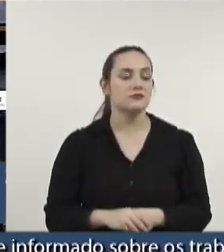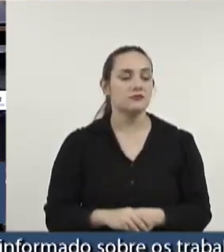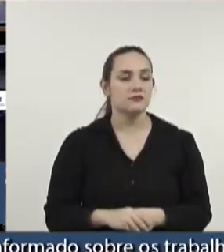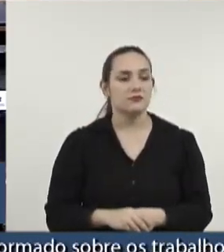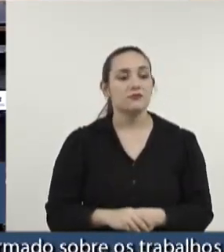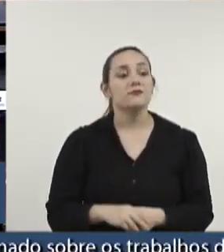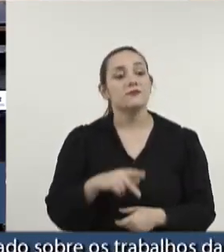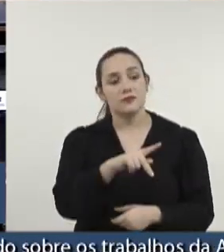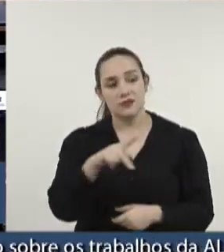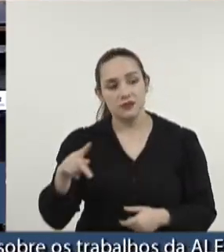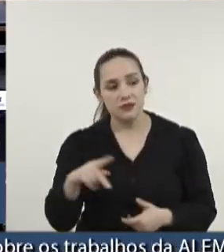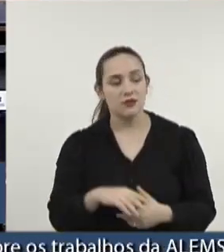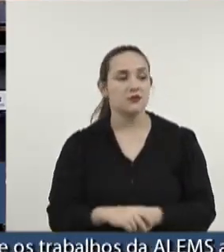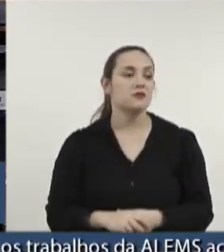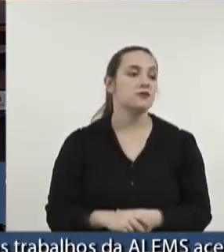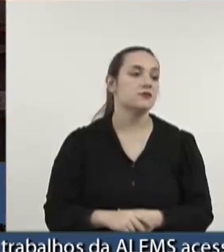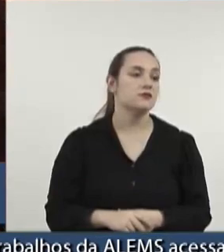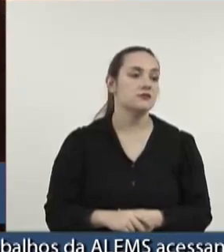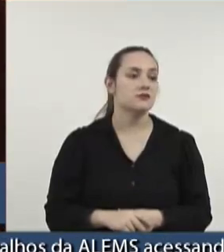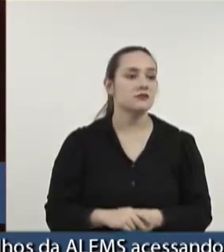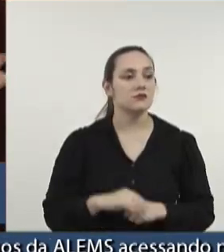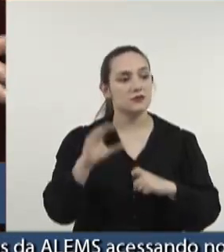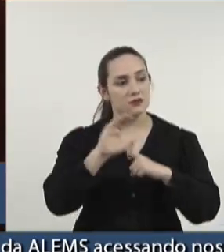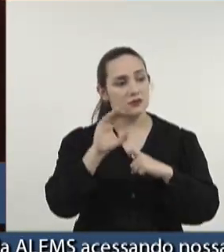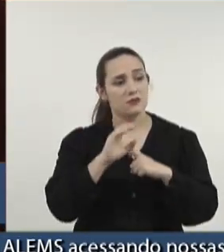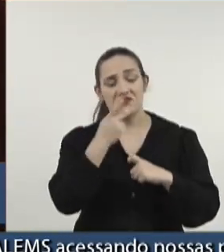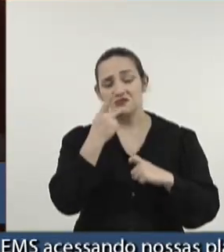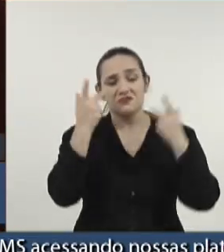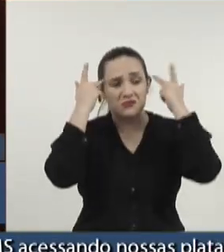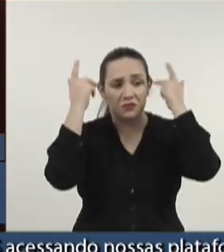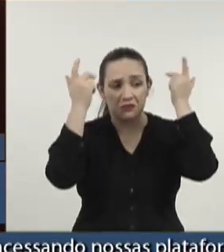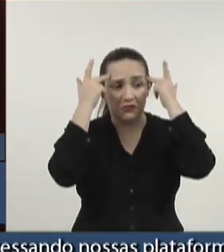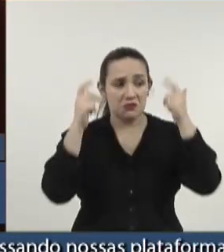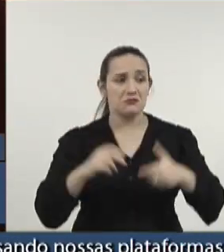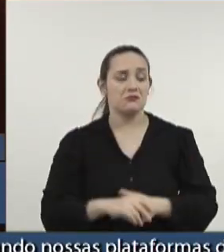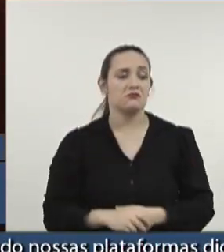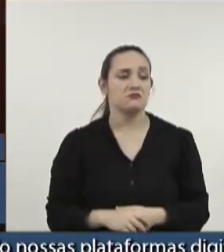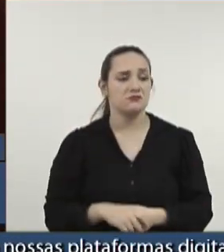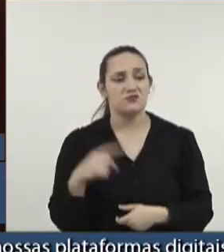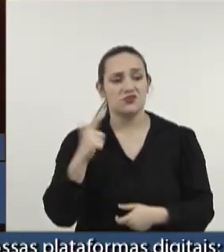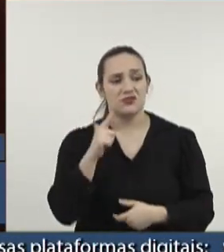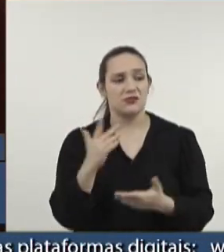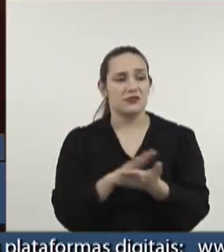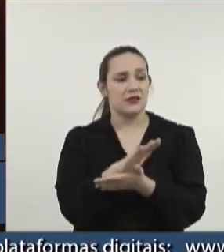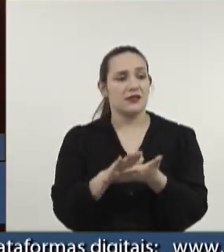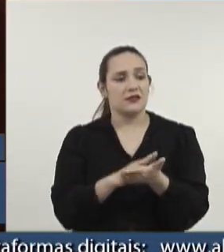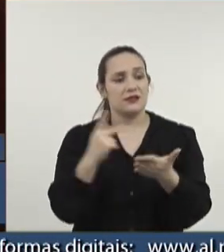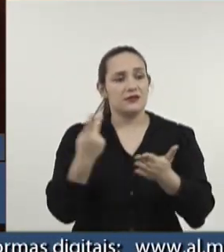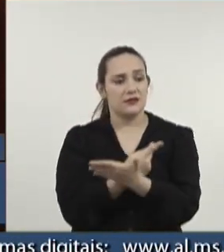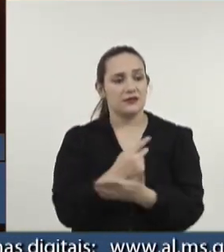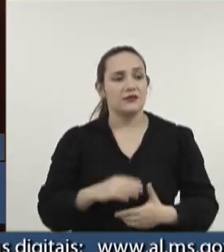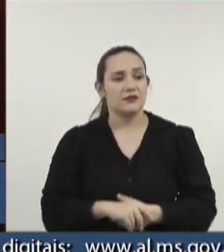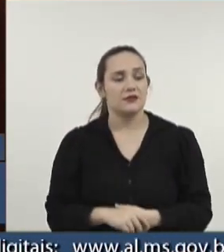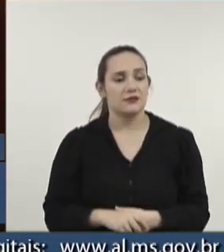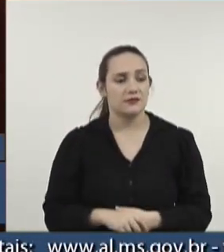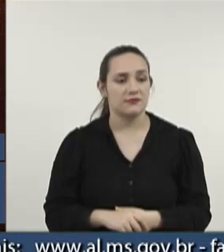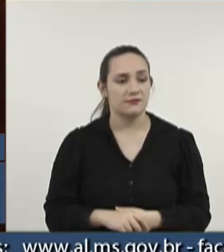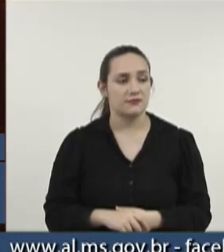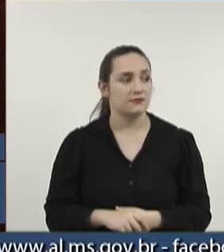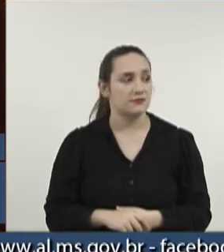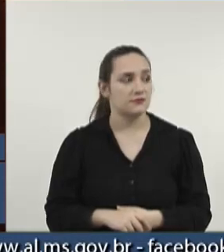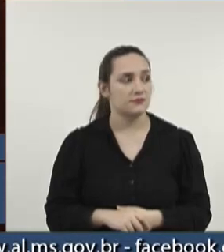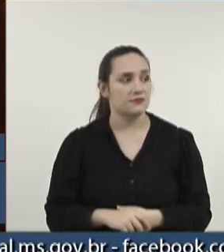e o presidente da CACEMES disse que estava tranquilo, não tinha nada de errado na CACEMES,